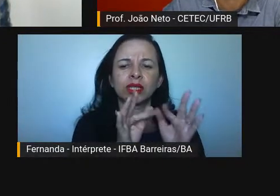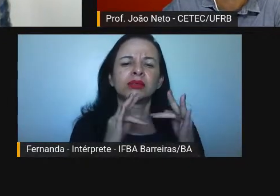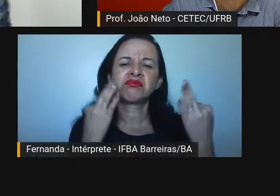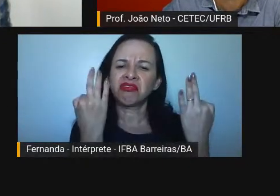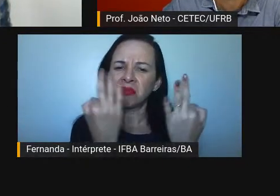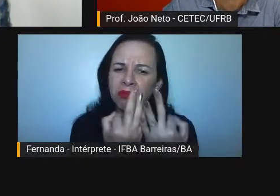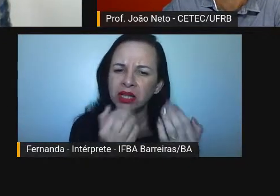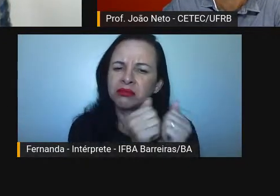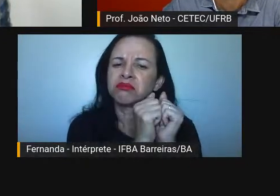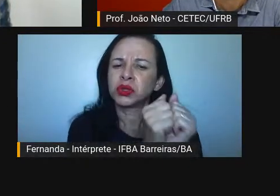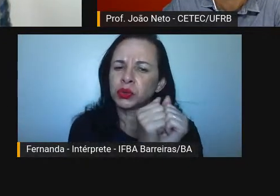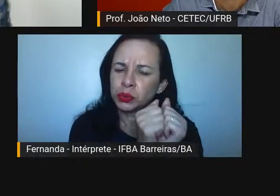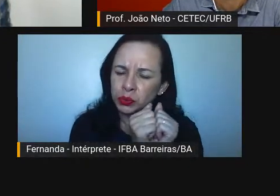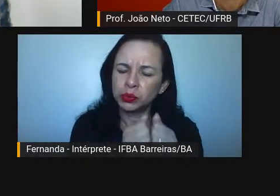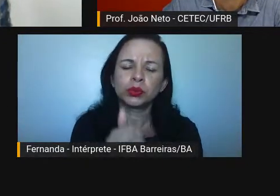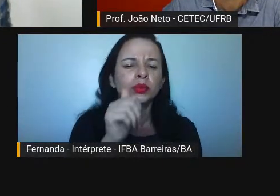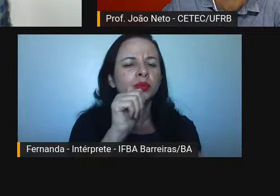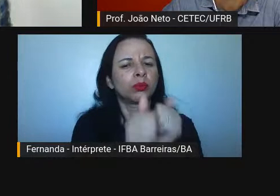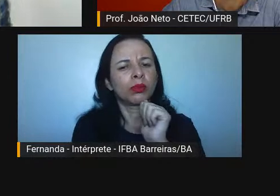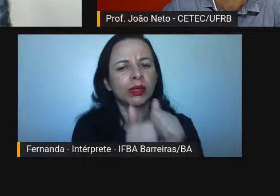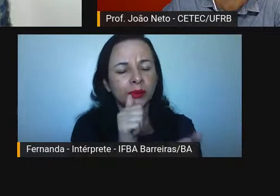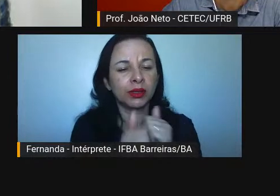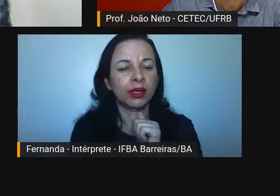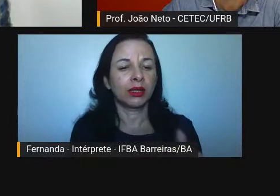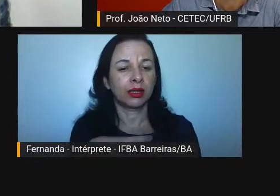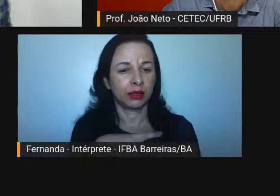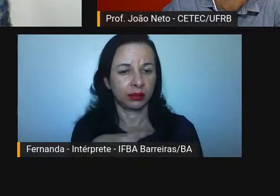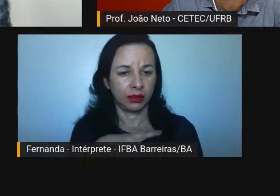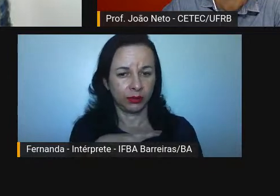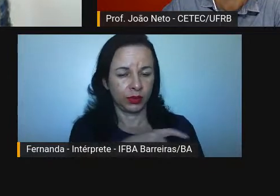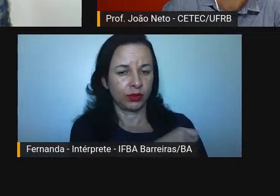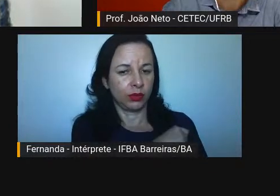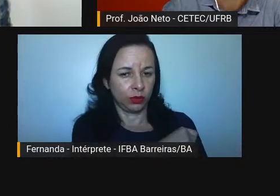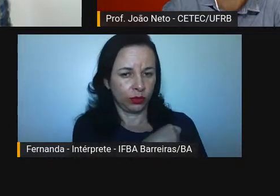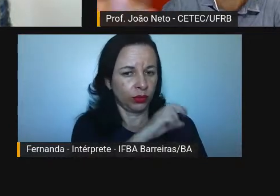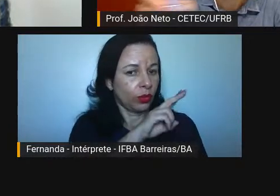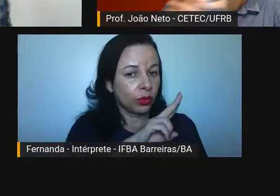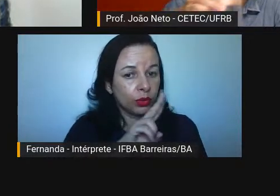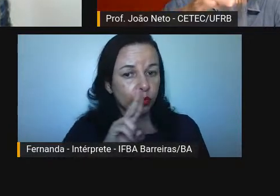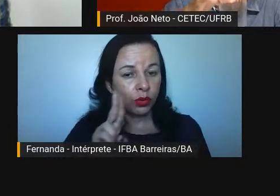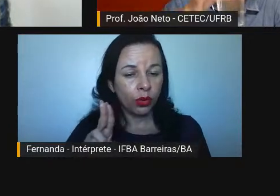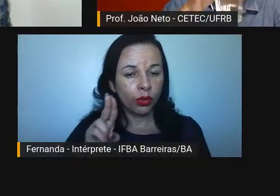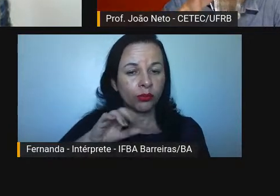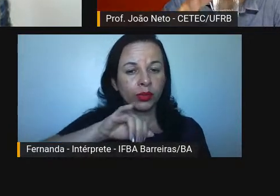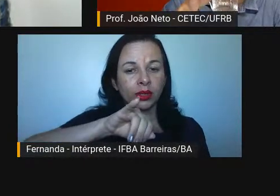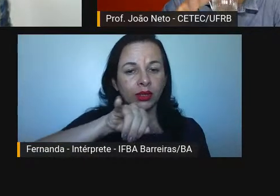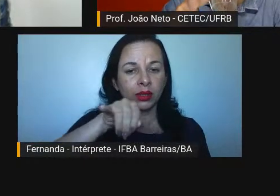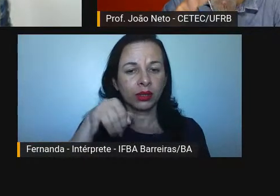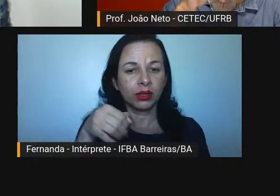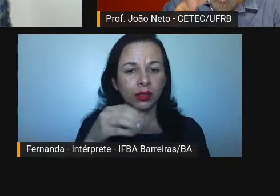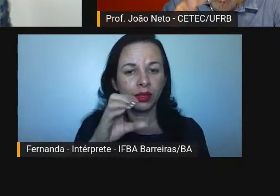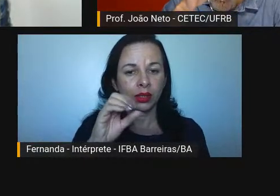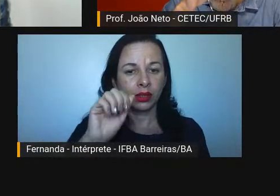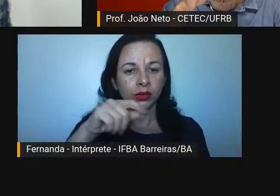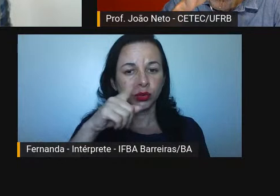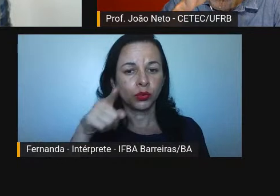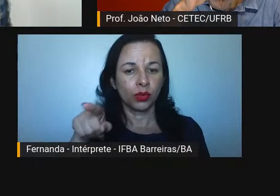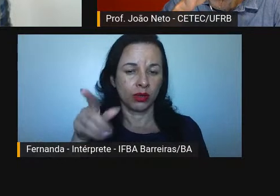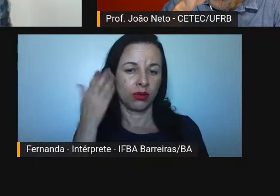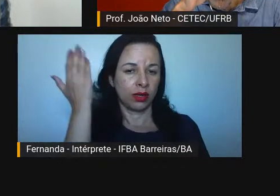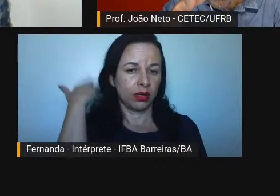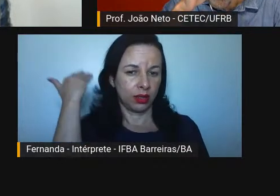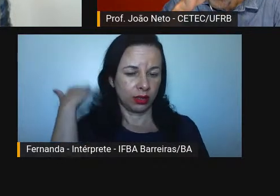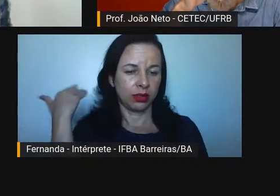grande para adaptação a gente tem um aluno chamado João que ele foi nosso aluno técnico e hoje ele tá no superior de